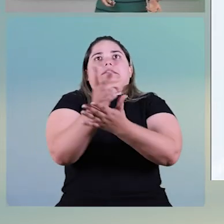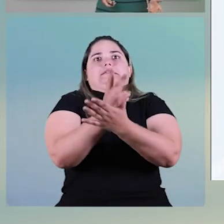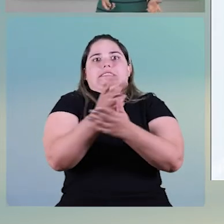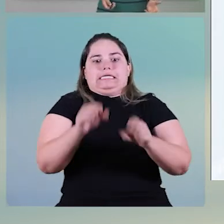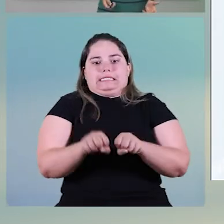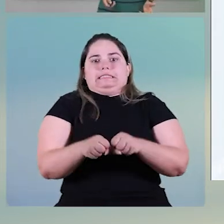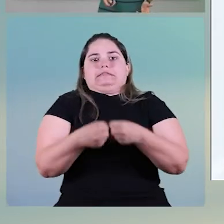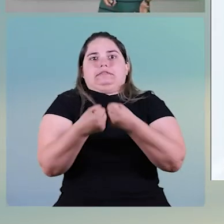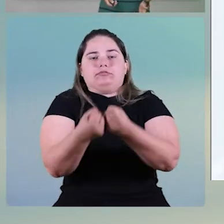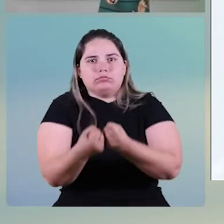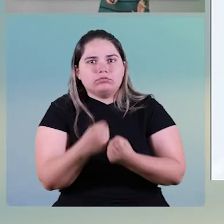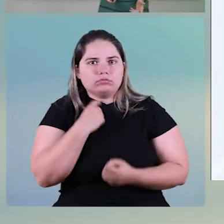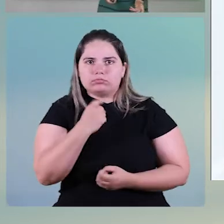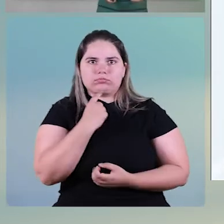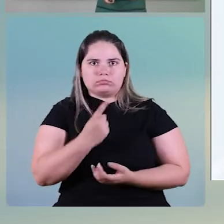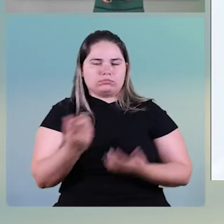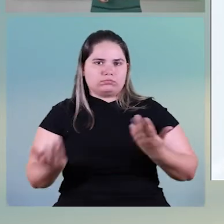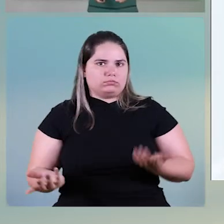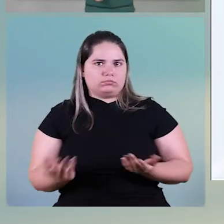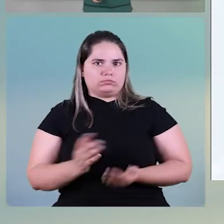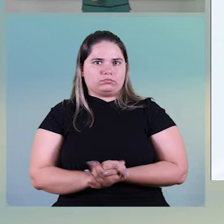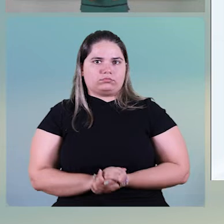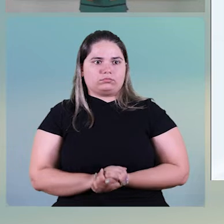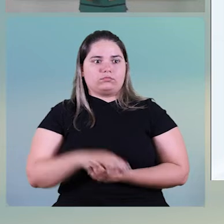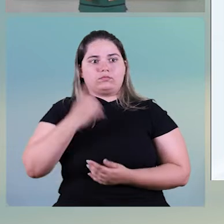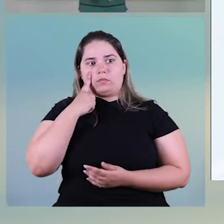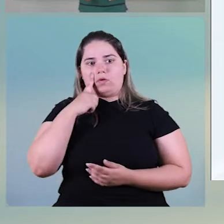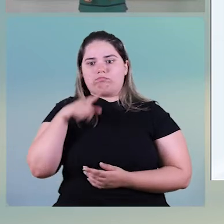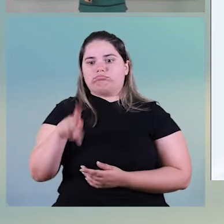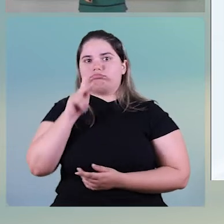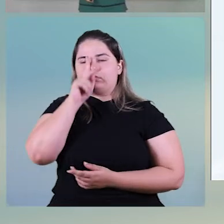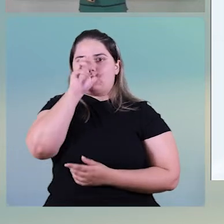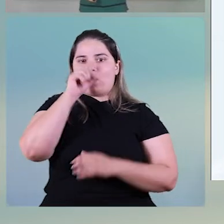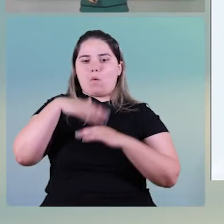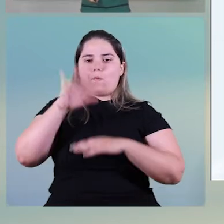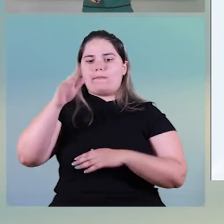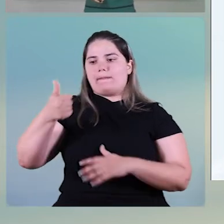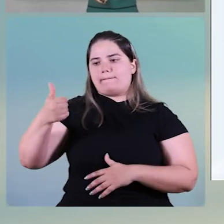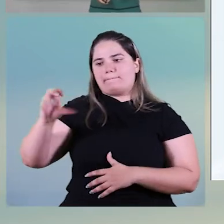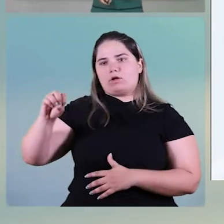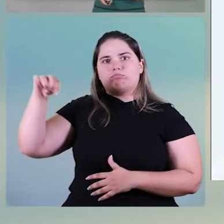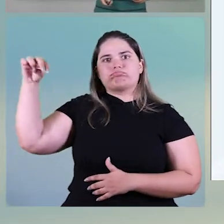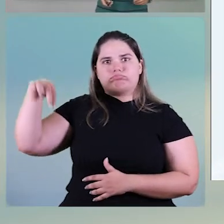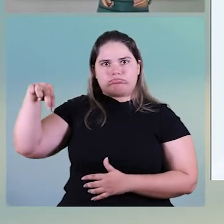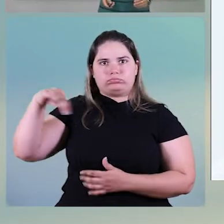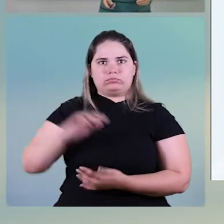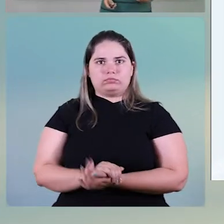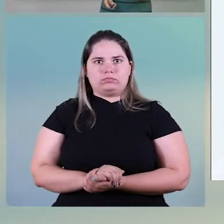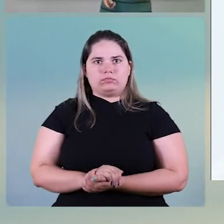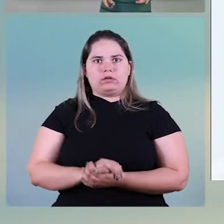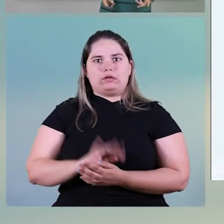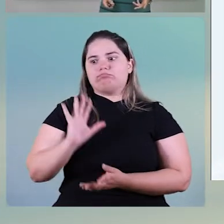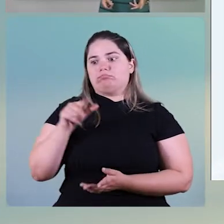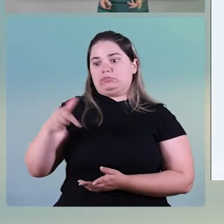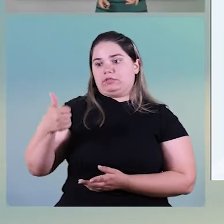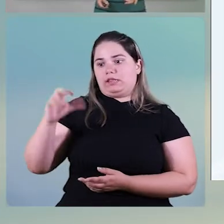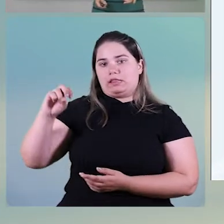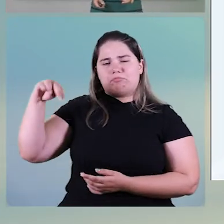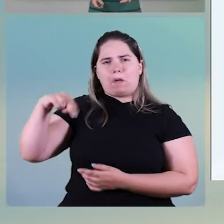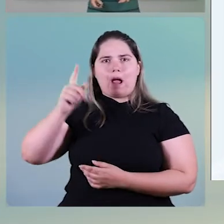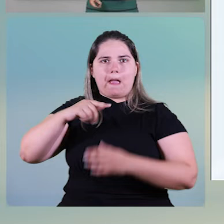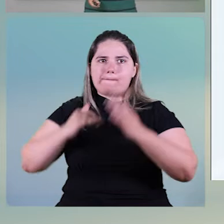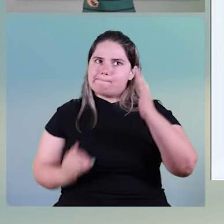forma indefinida. Vamos aumentar essa força para 10 newtons e vamos admitir que esse valor de 10 newtons seja o valor máximo,